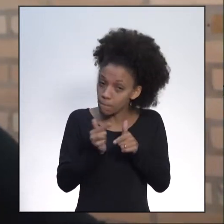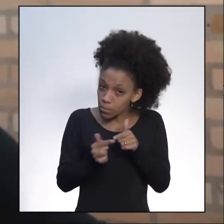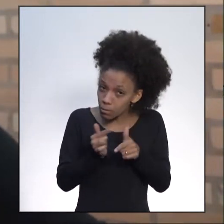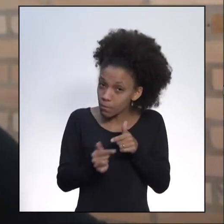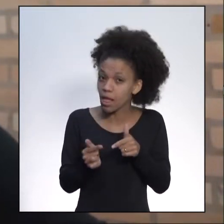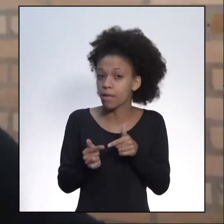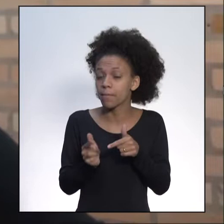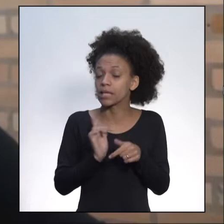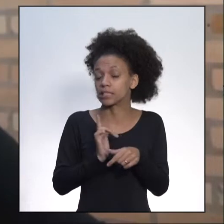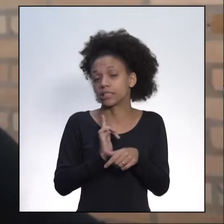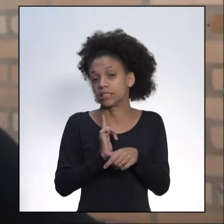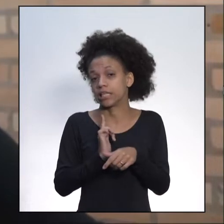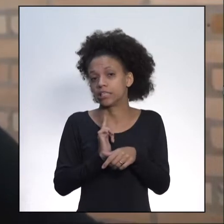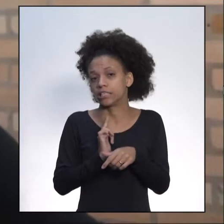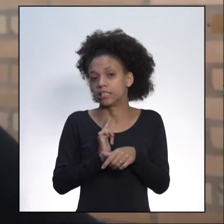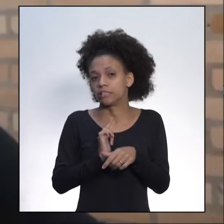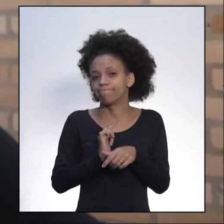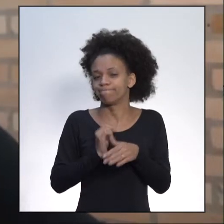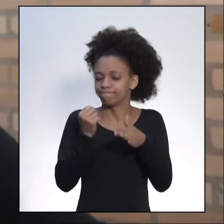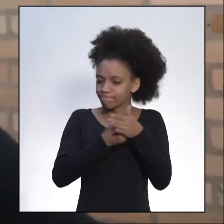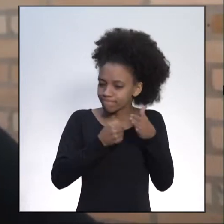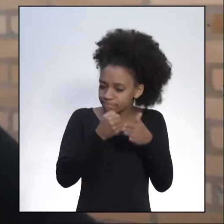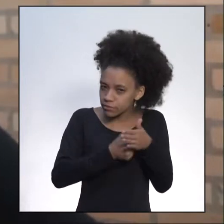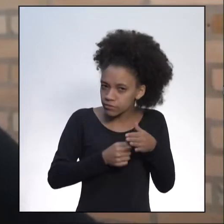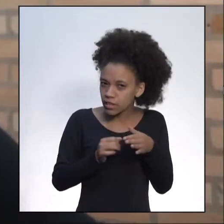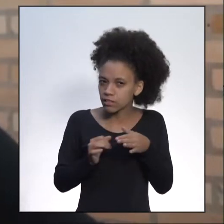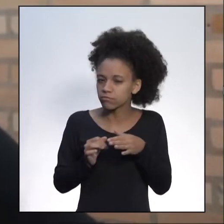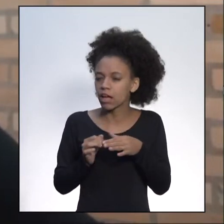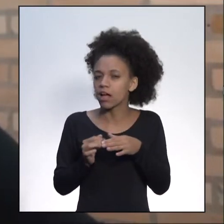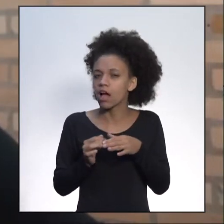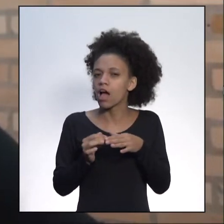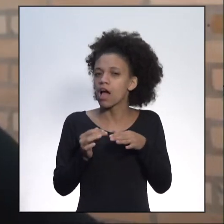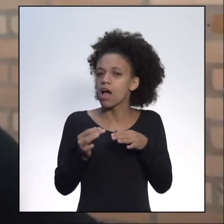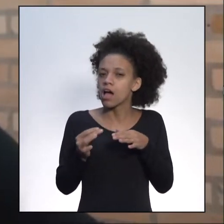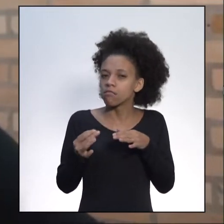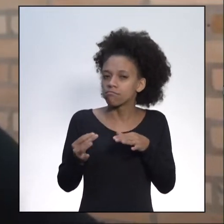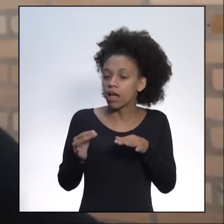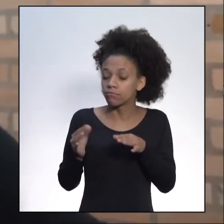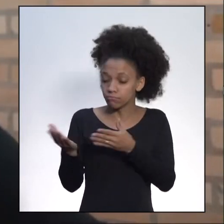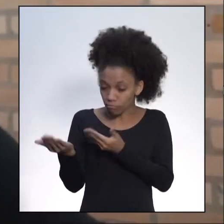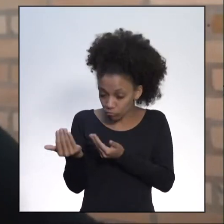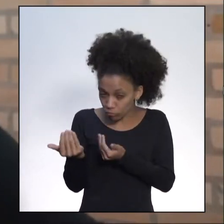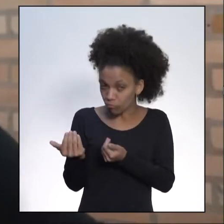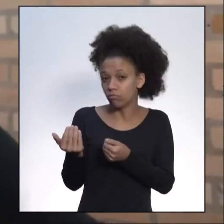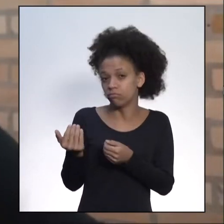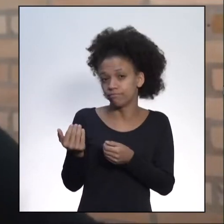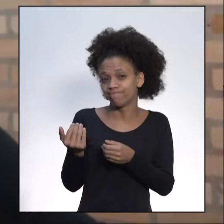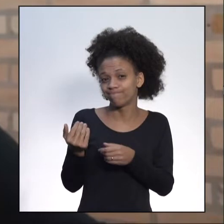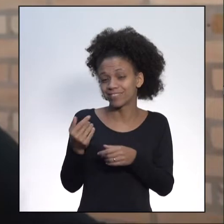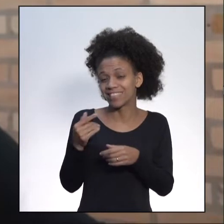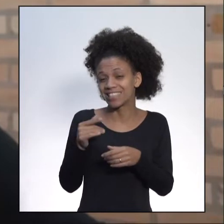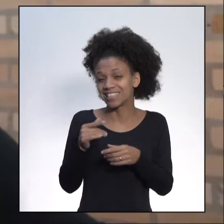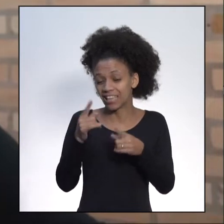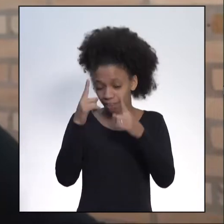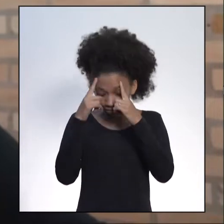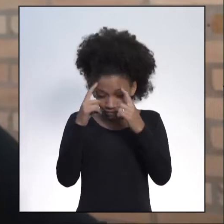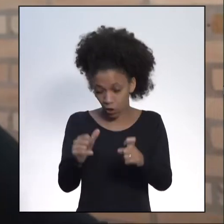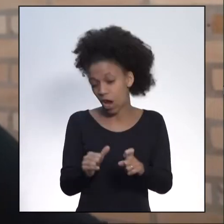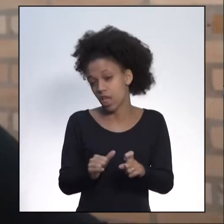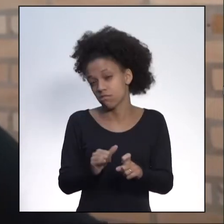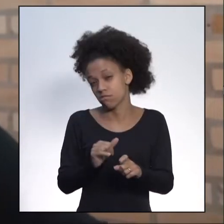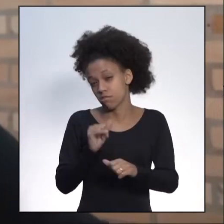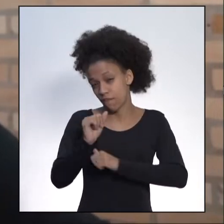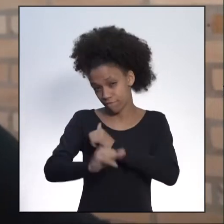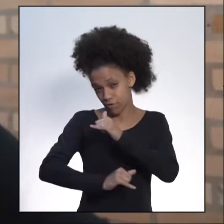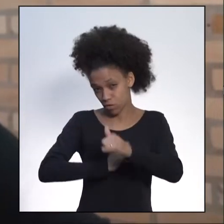gente tem enfrentado nas relações, e principalmente nas relações com jovens, que é o aumento da agressão virtual,